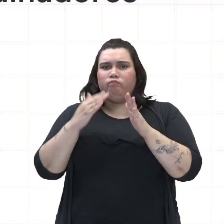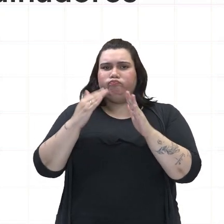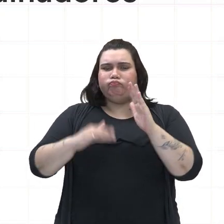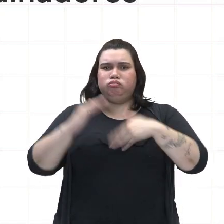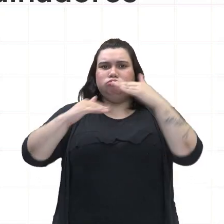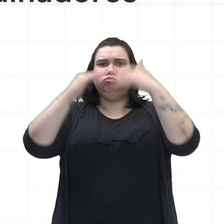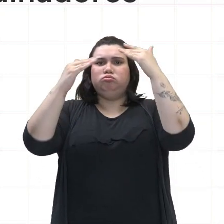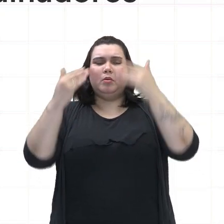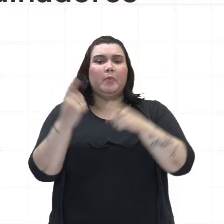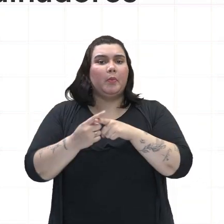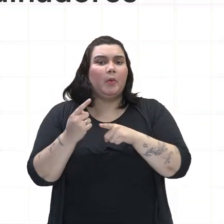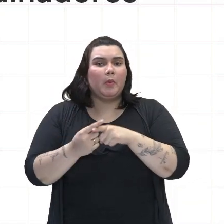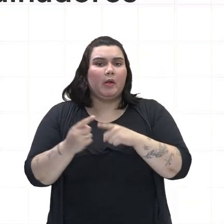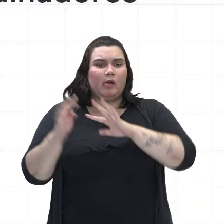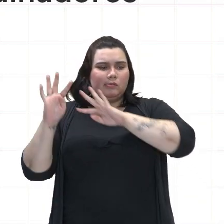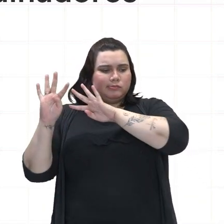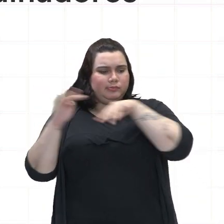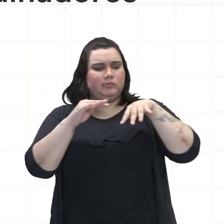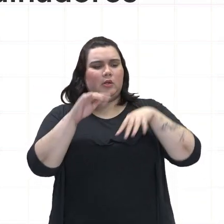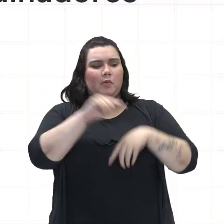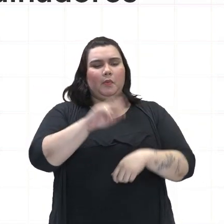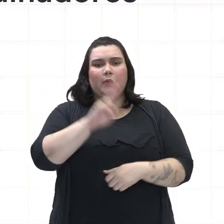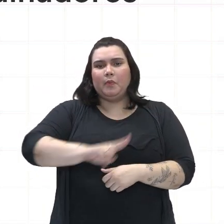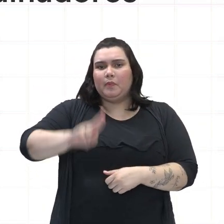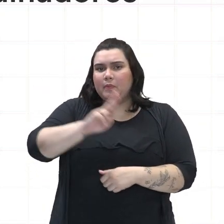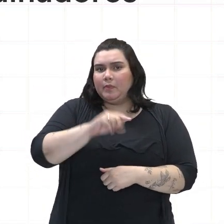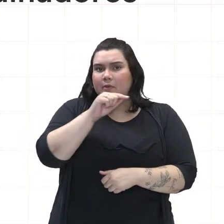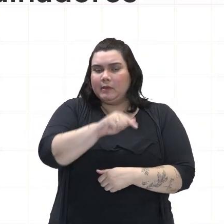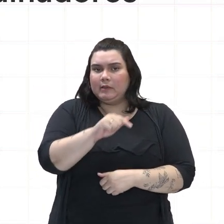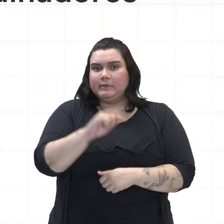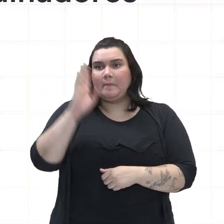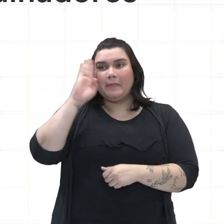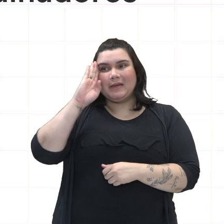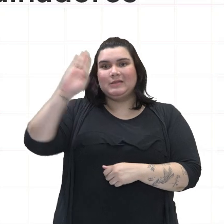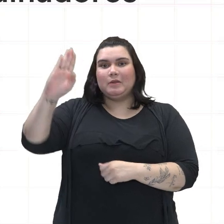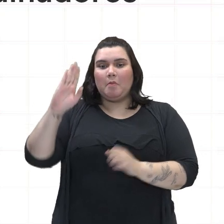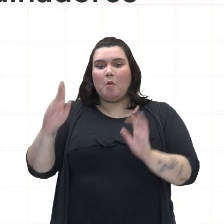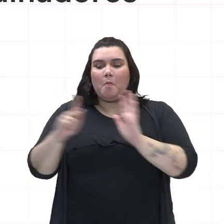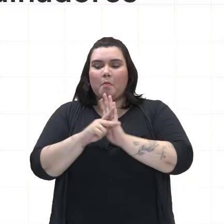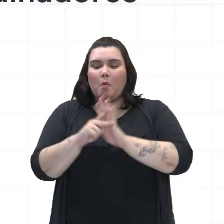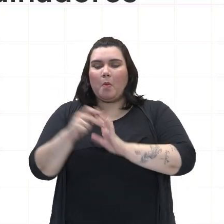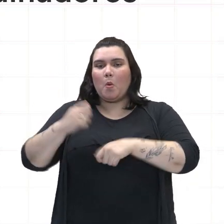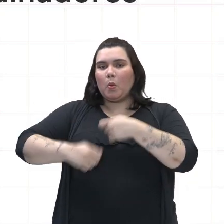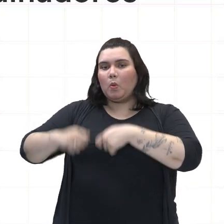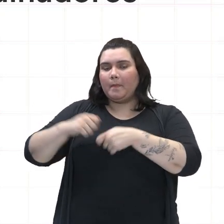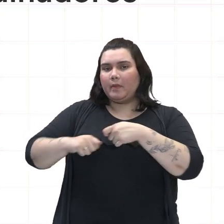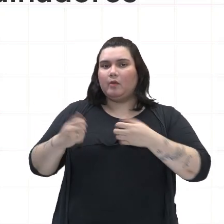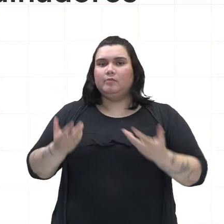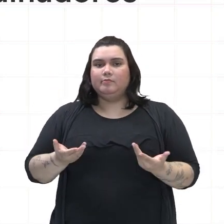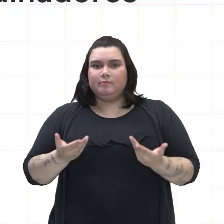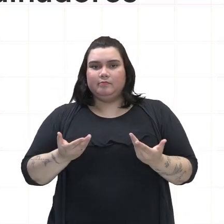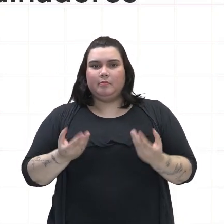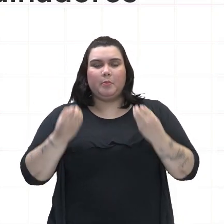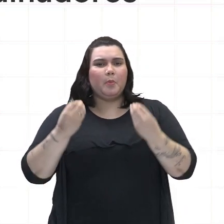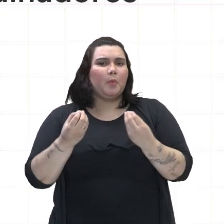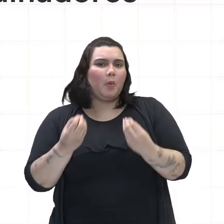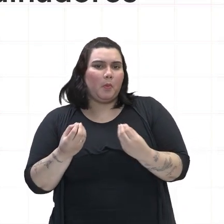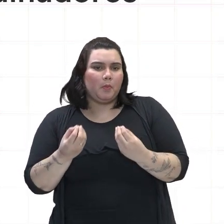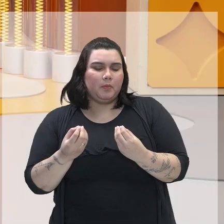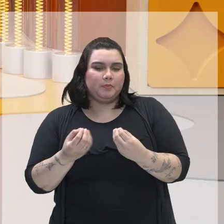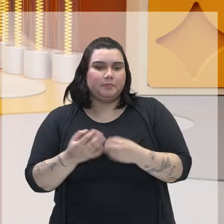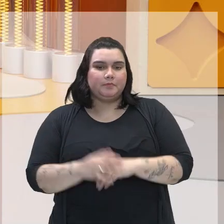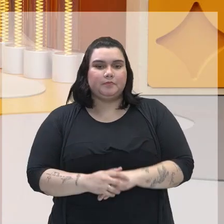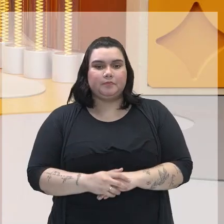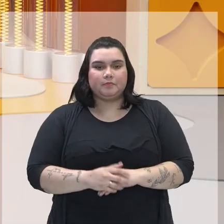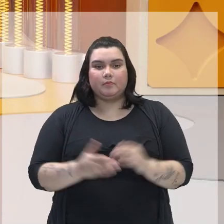olhos para a economia baseada na exploração ou na extração do látex, ou seja, do leite da seringueira? Vamos ver